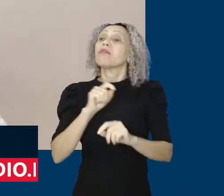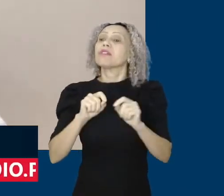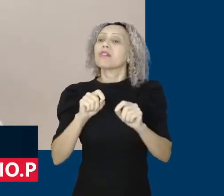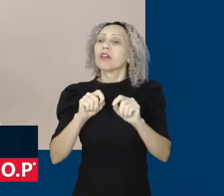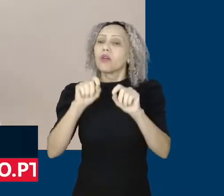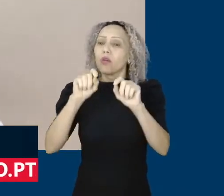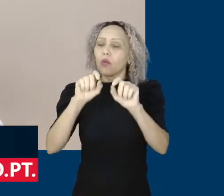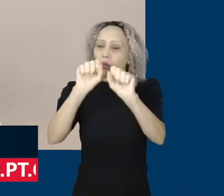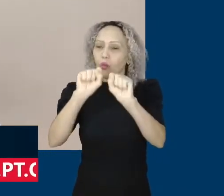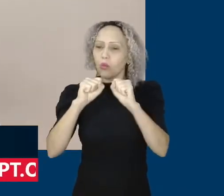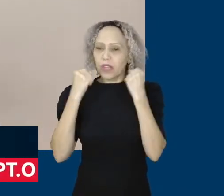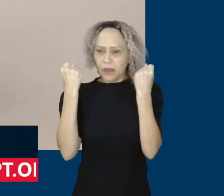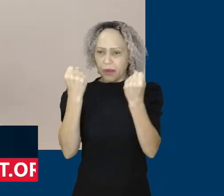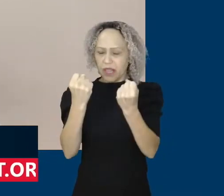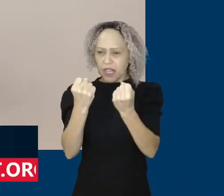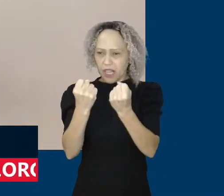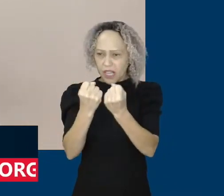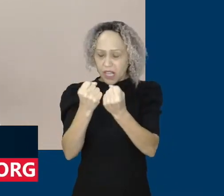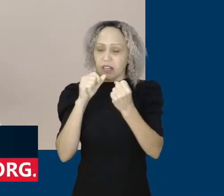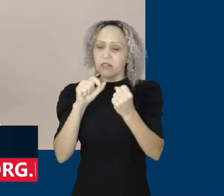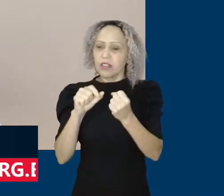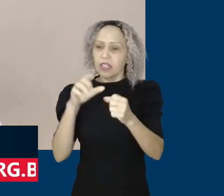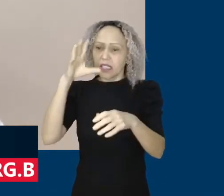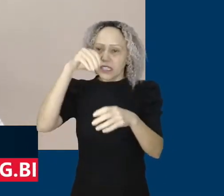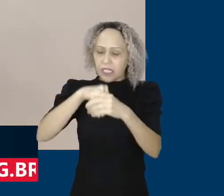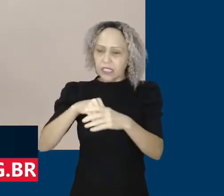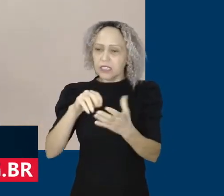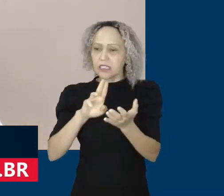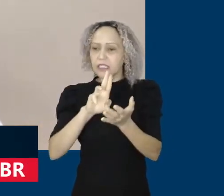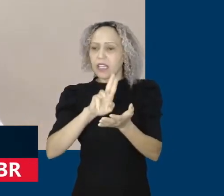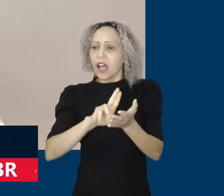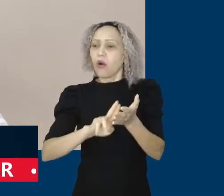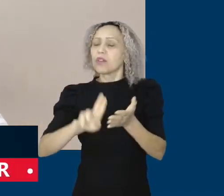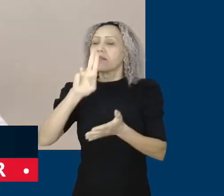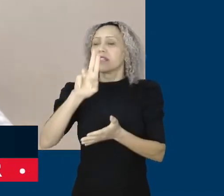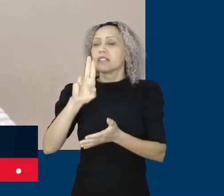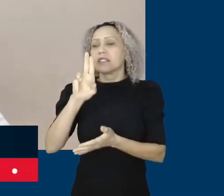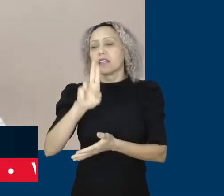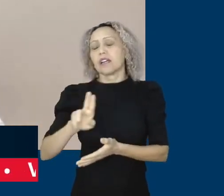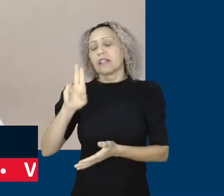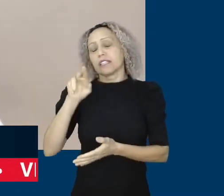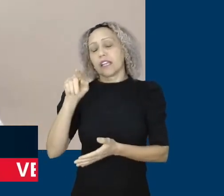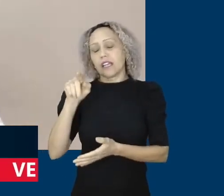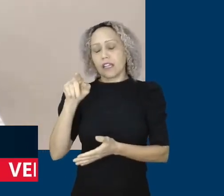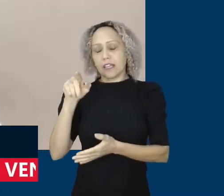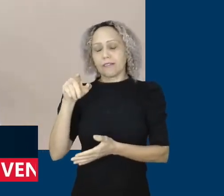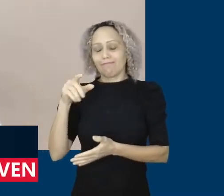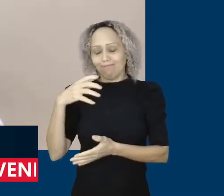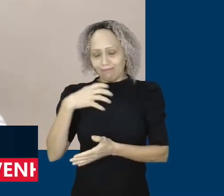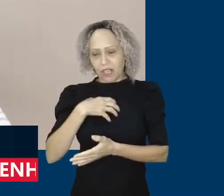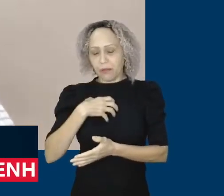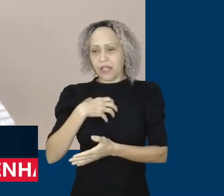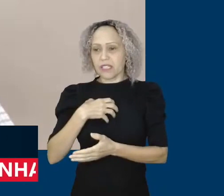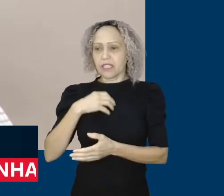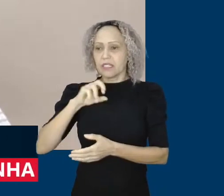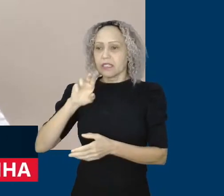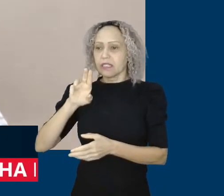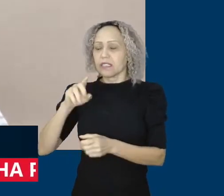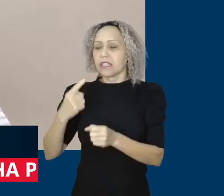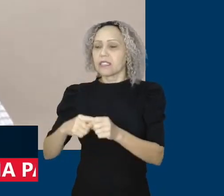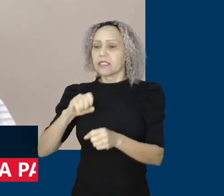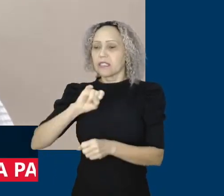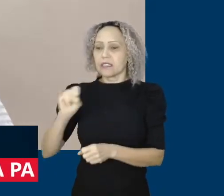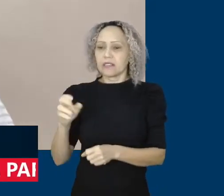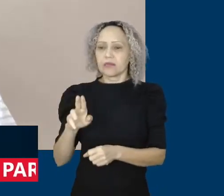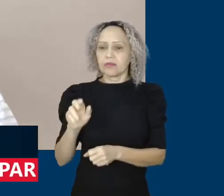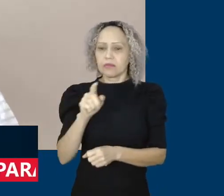na Universidade da Bahia, do Juazeiro, na Bahia, né, Petrolina, Juazeiro, junto com o MMA, o Ministério do